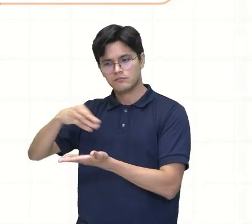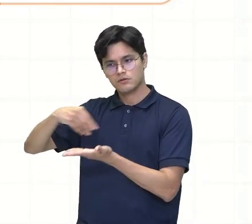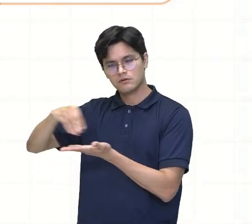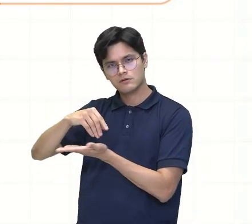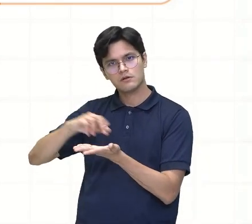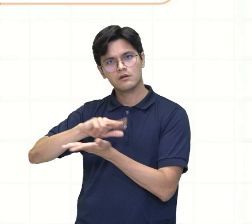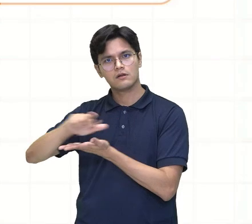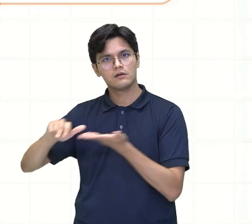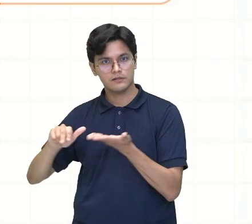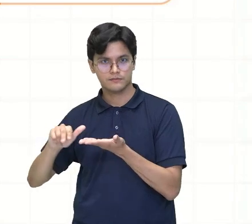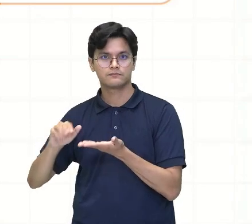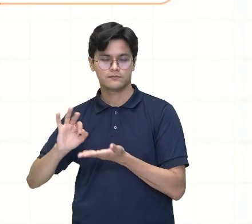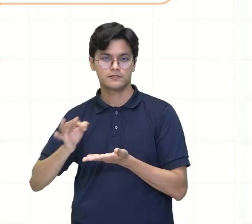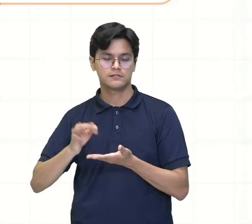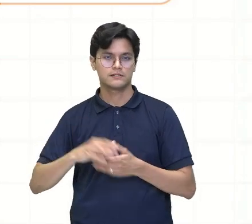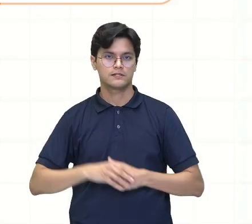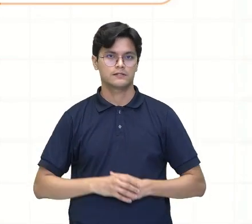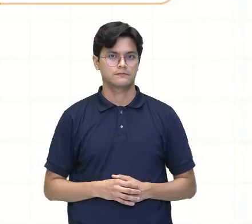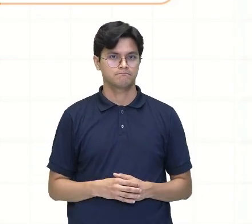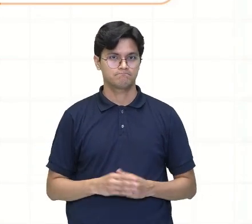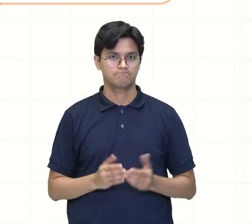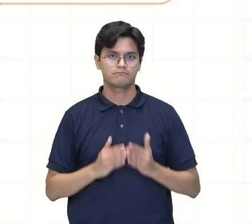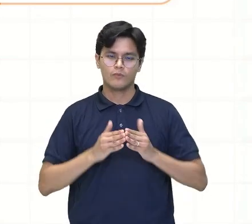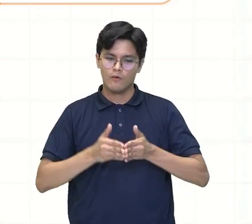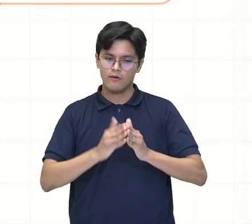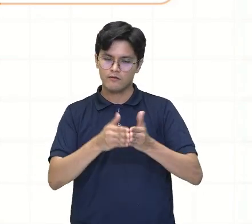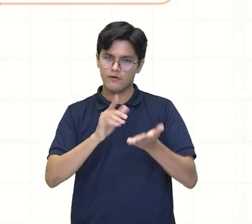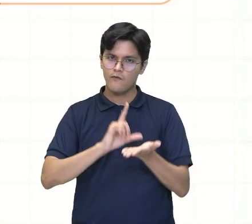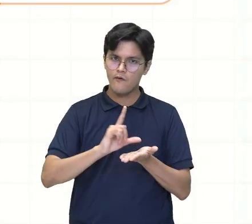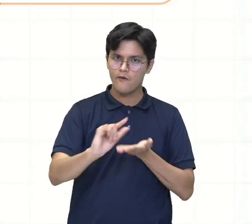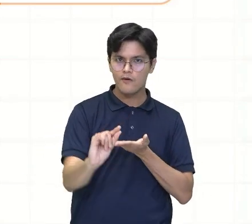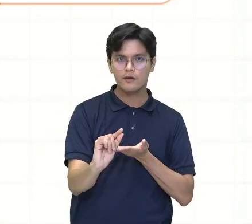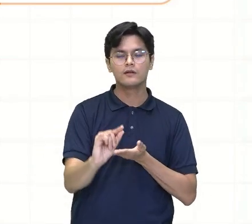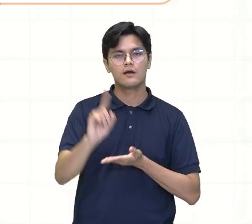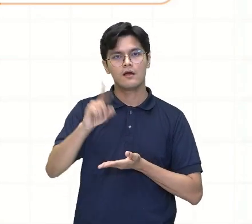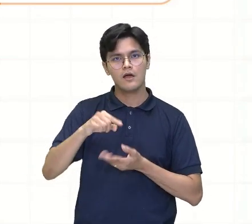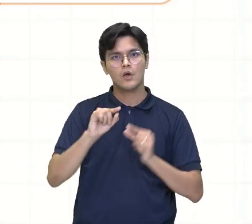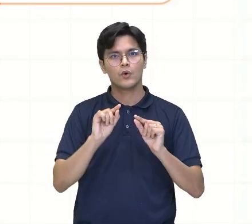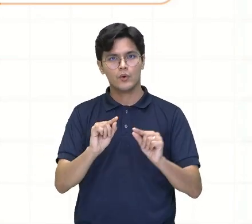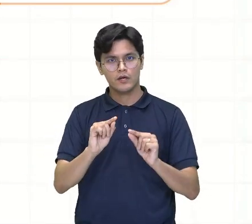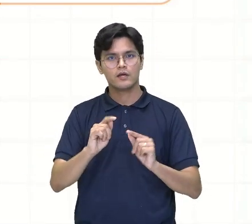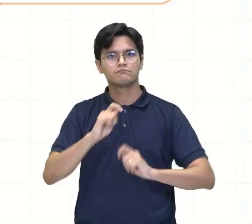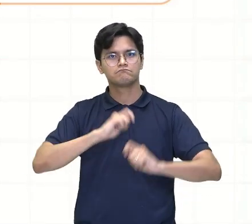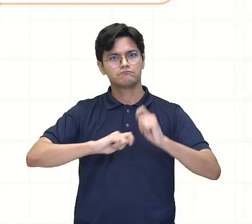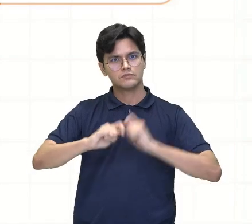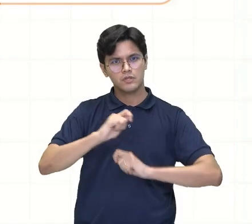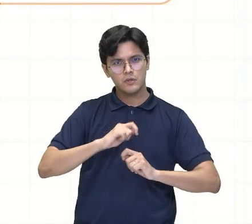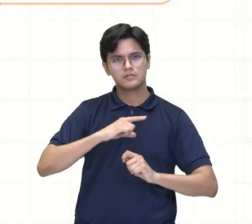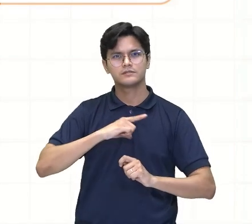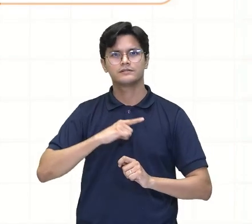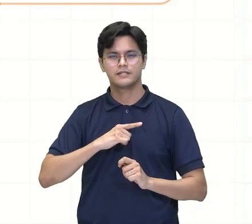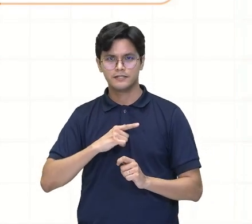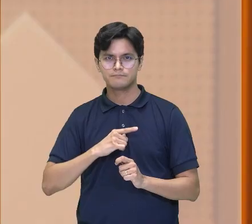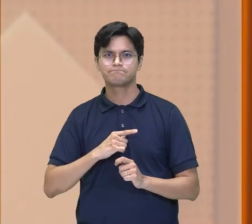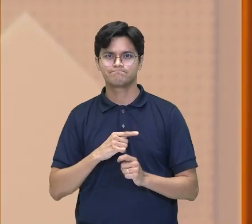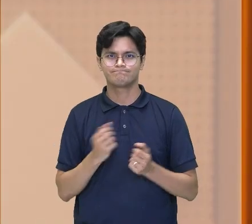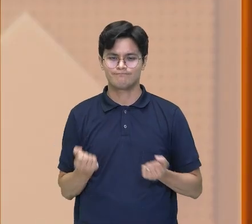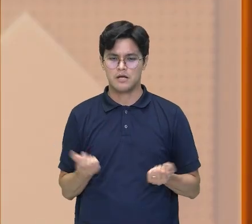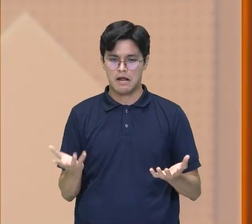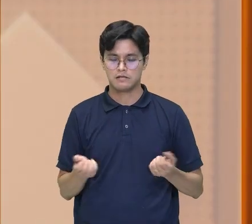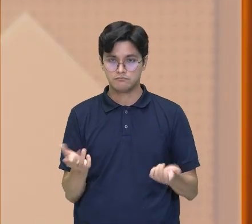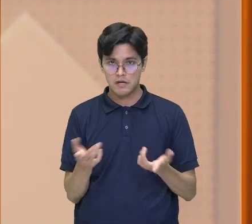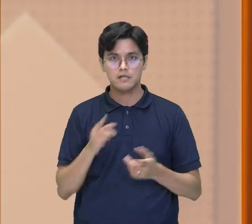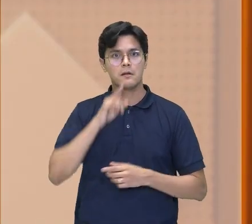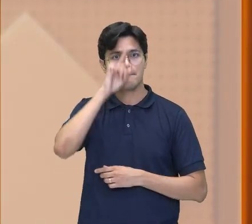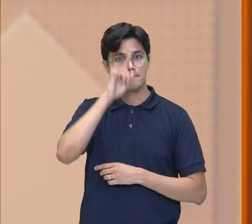ser um negócio muito vamos dizer assim, dispendioso e também muito perigoso,